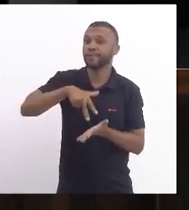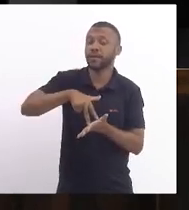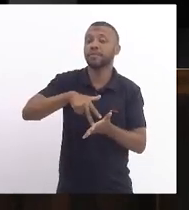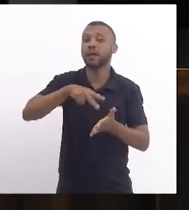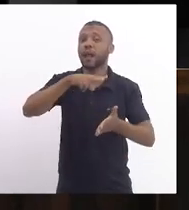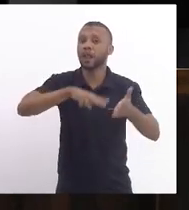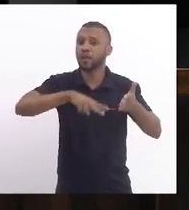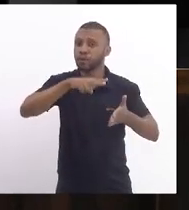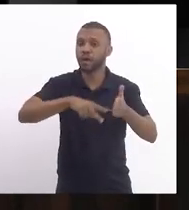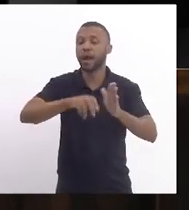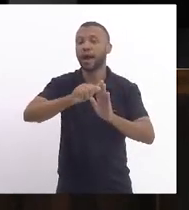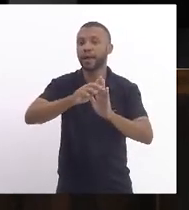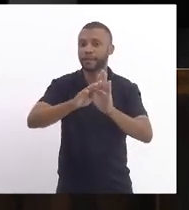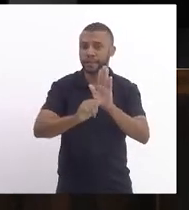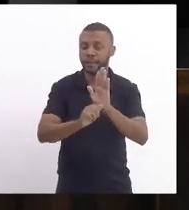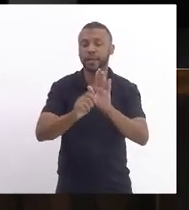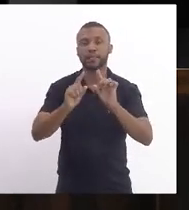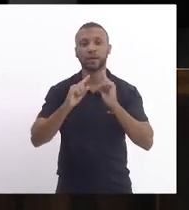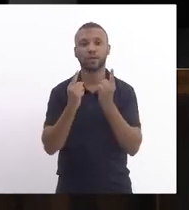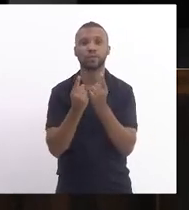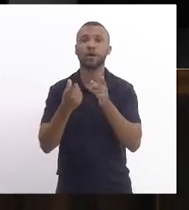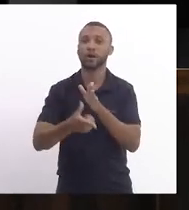ata da sessão anterior